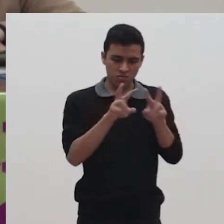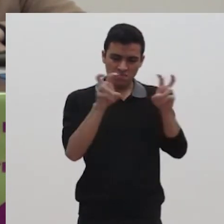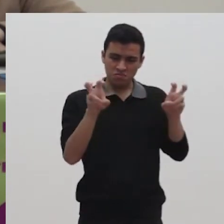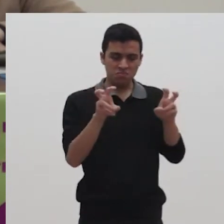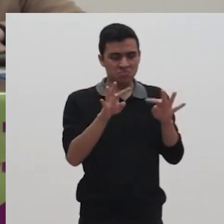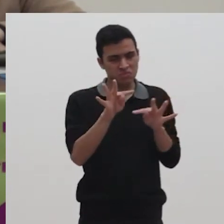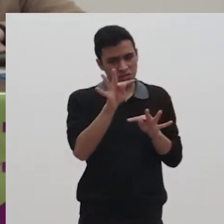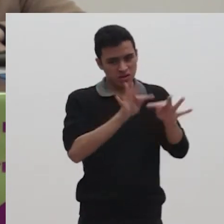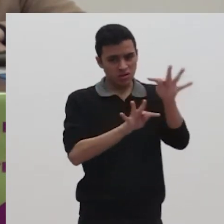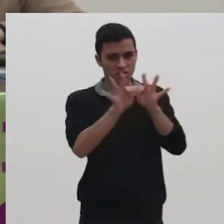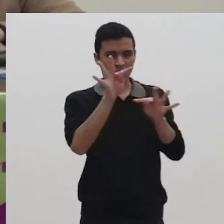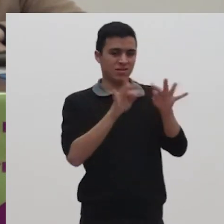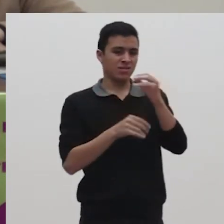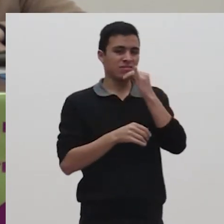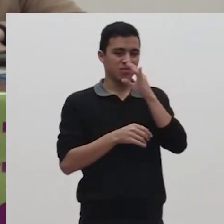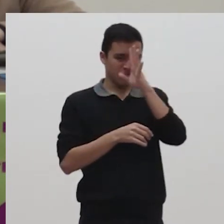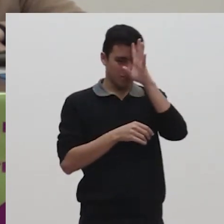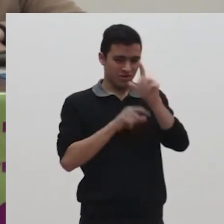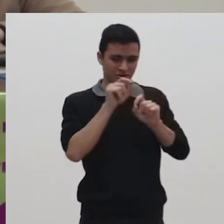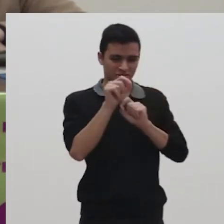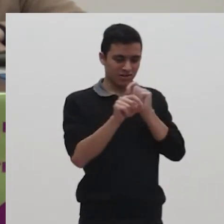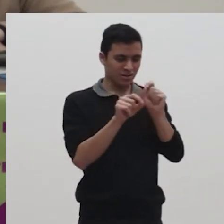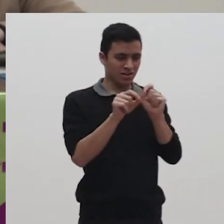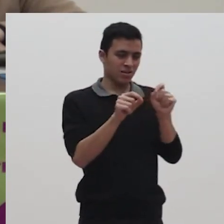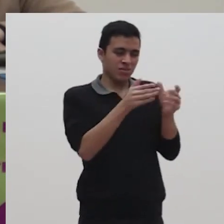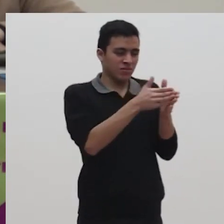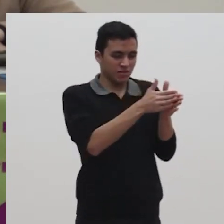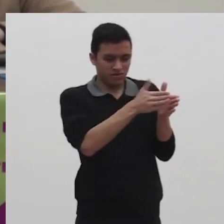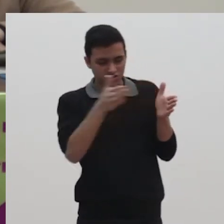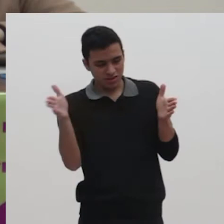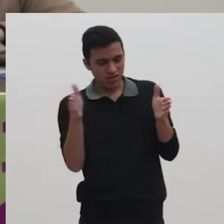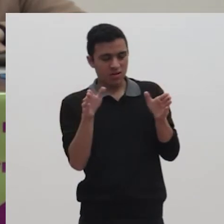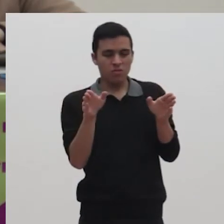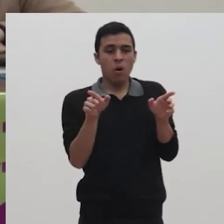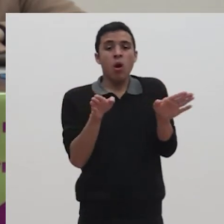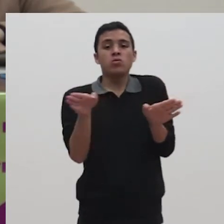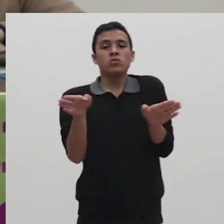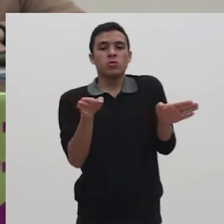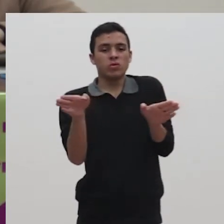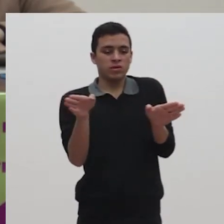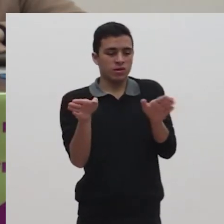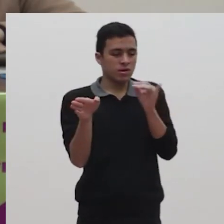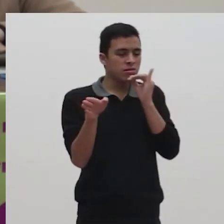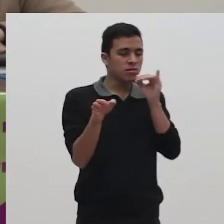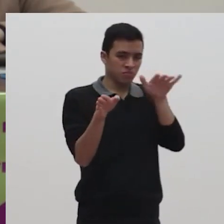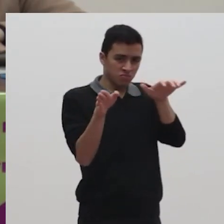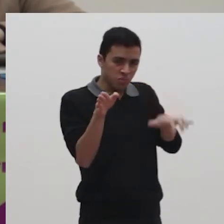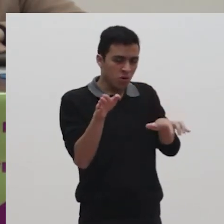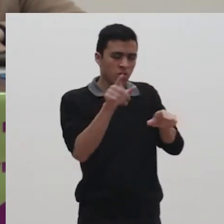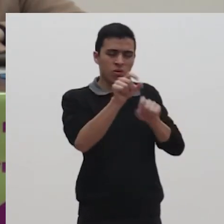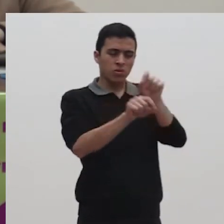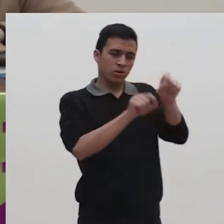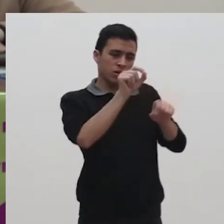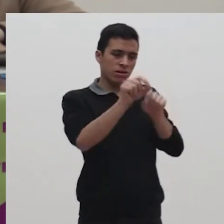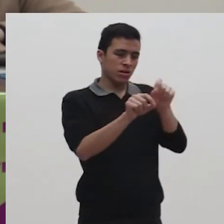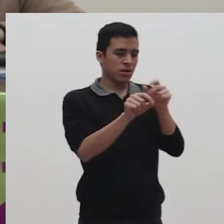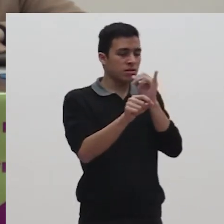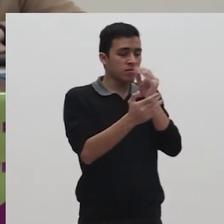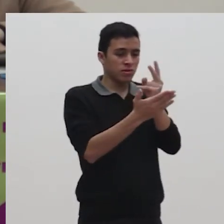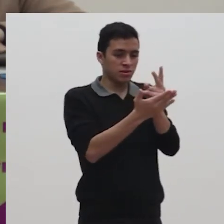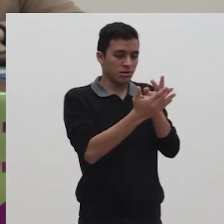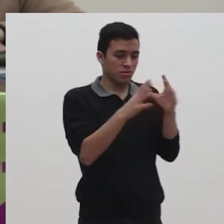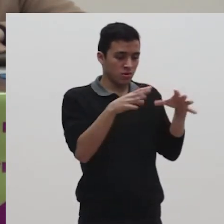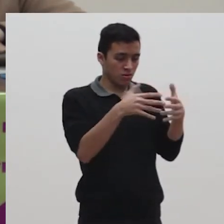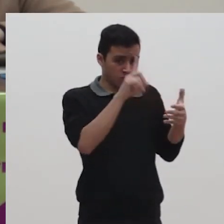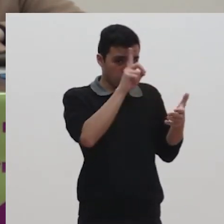uma terminologia romana, né, que vai a potestas ou que vai a autorictas. A potestas é aquela coisa da portaria,